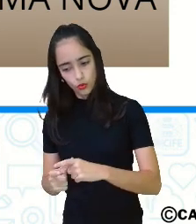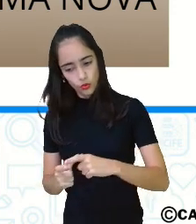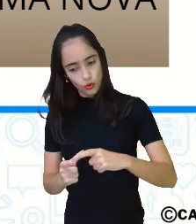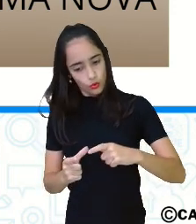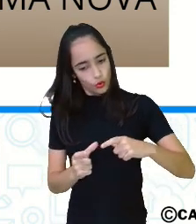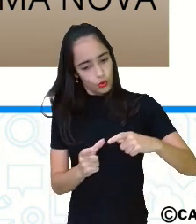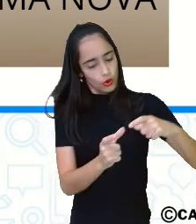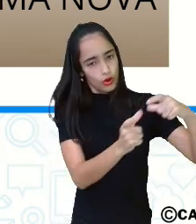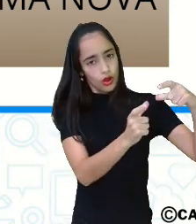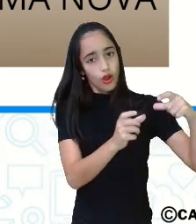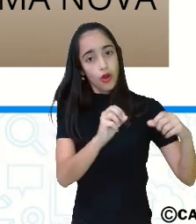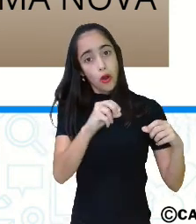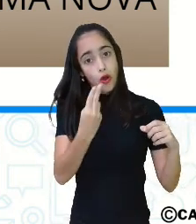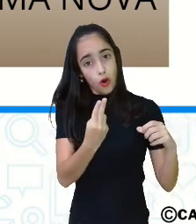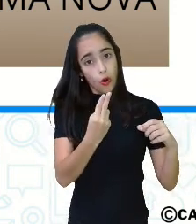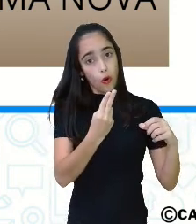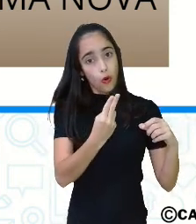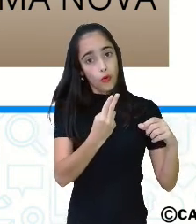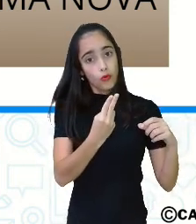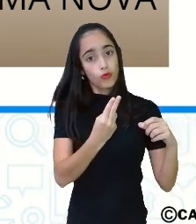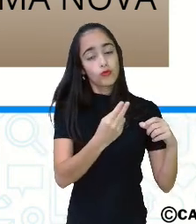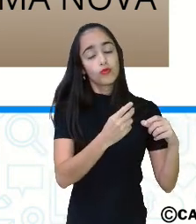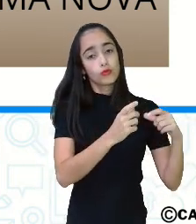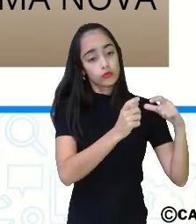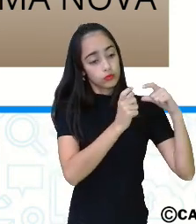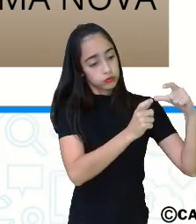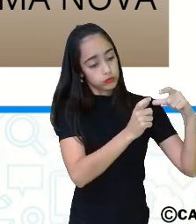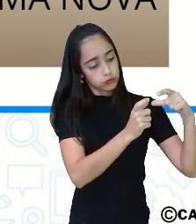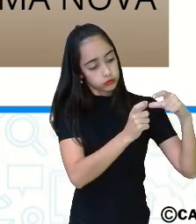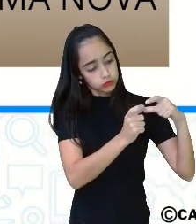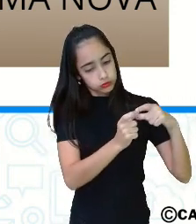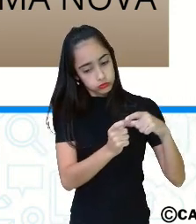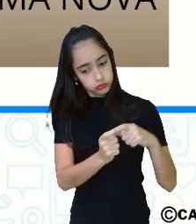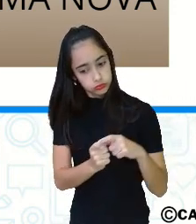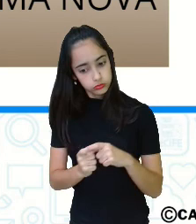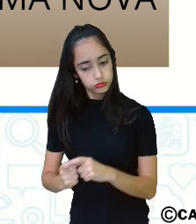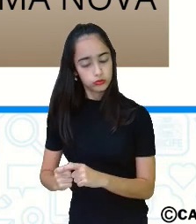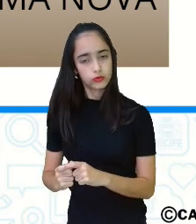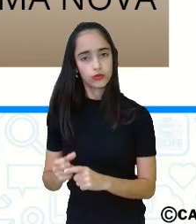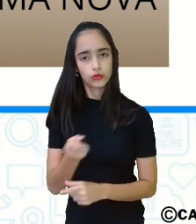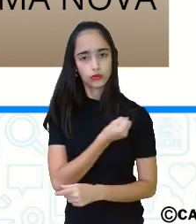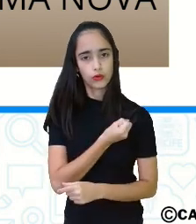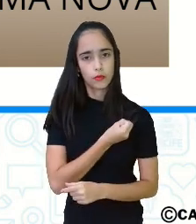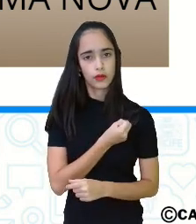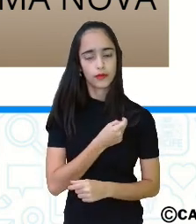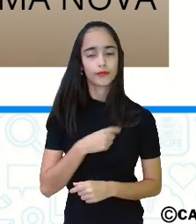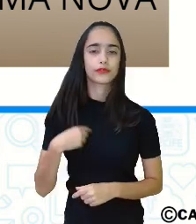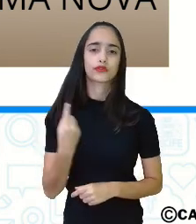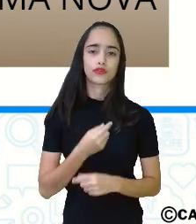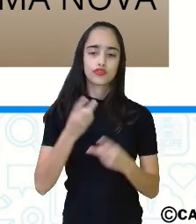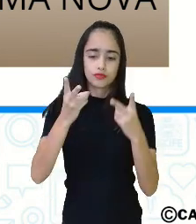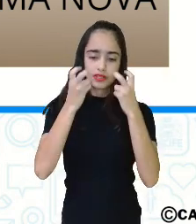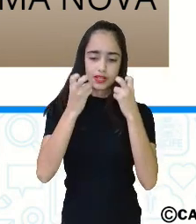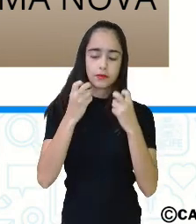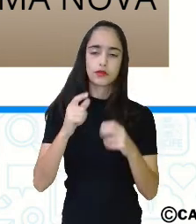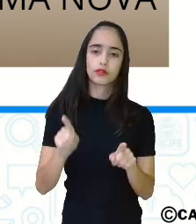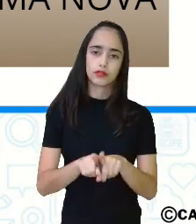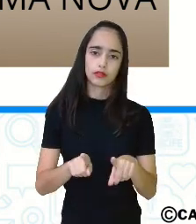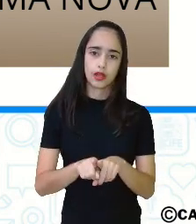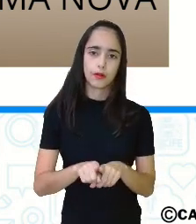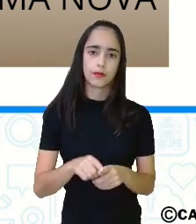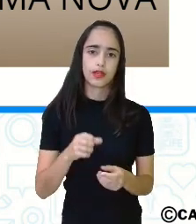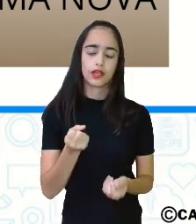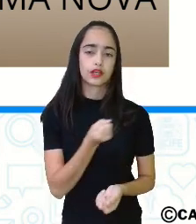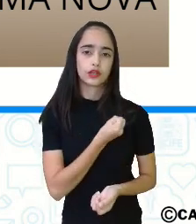observar nas nossas sequências numéricas. O número ausente ele pode estar no meio, né, da sequência, e